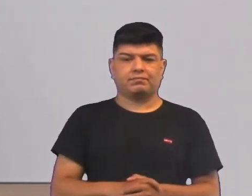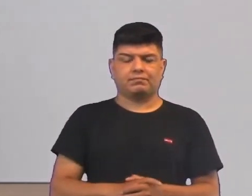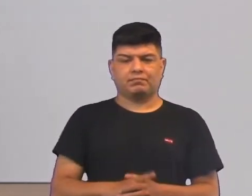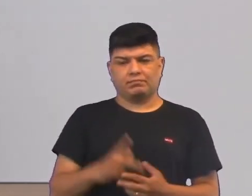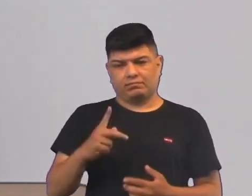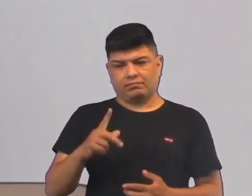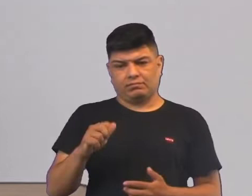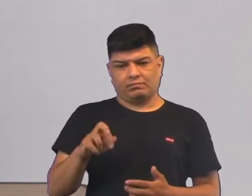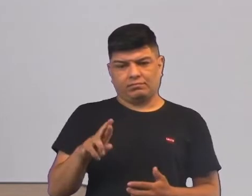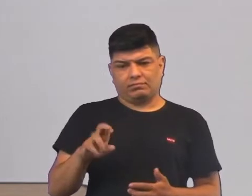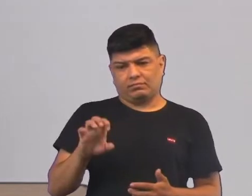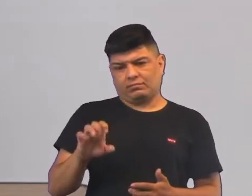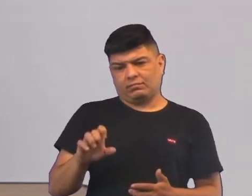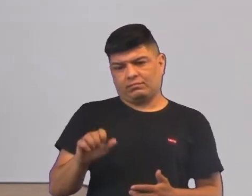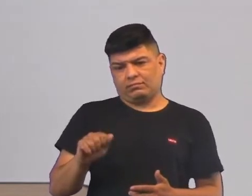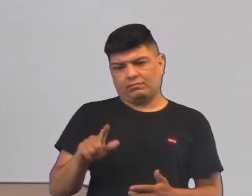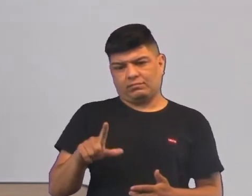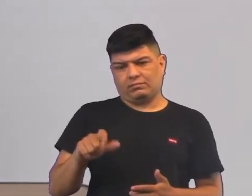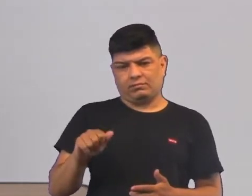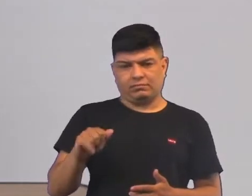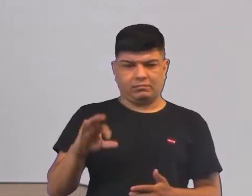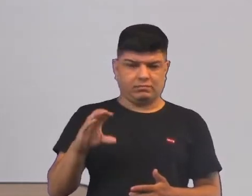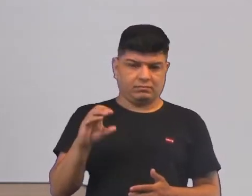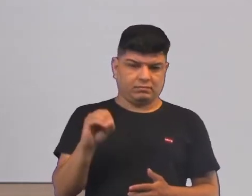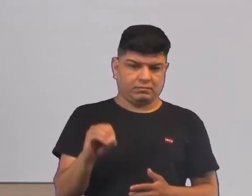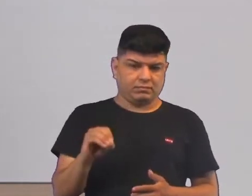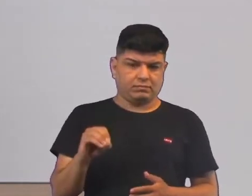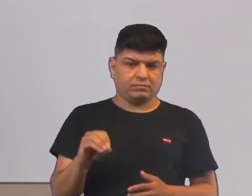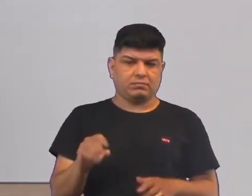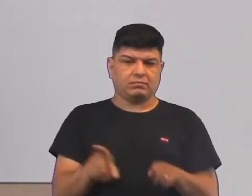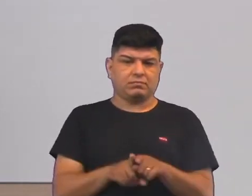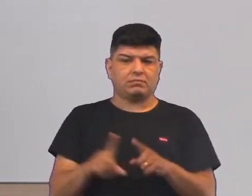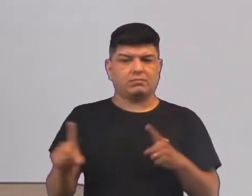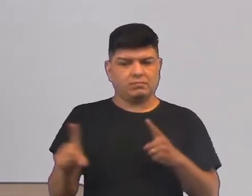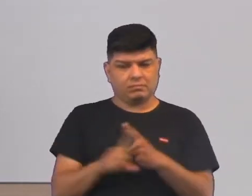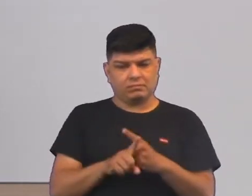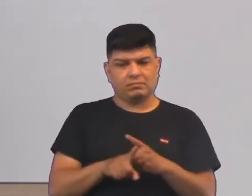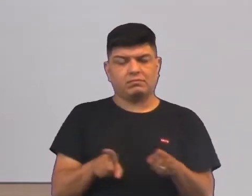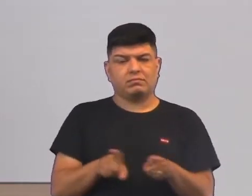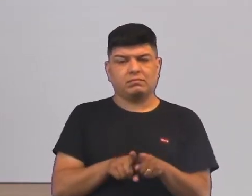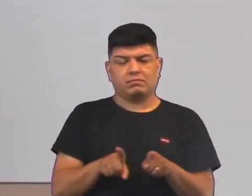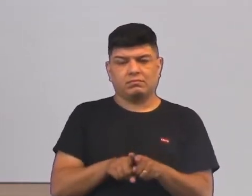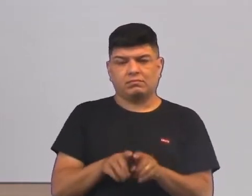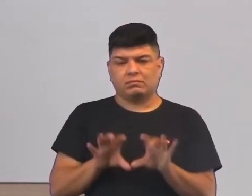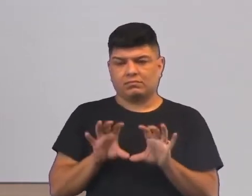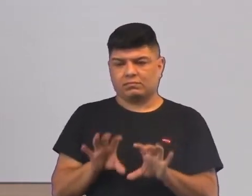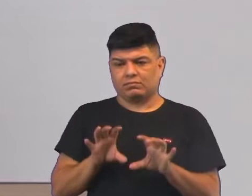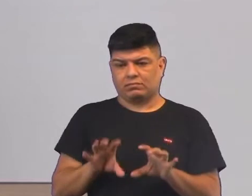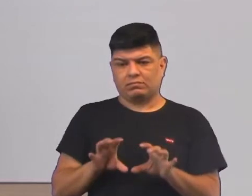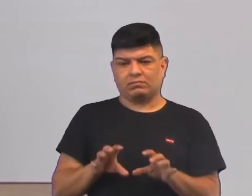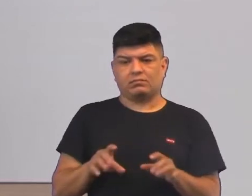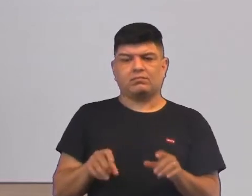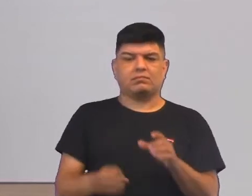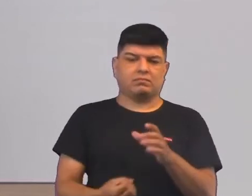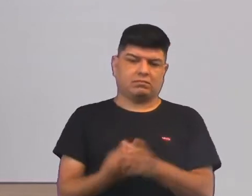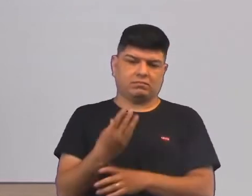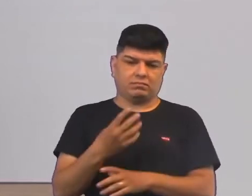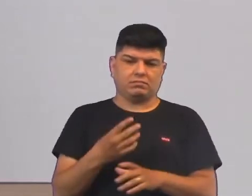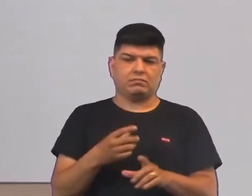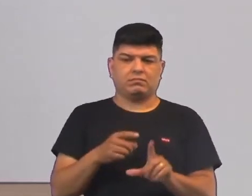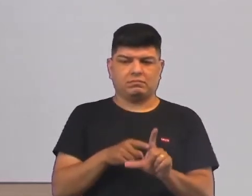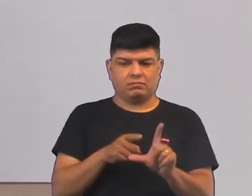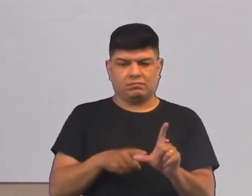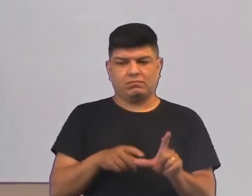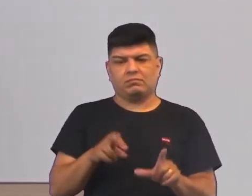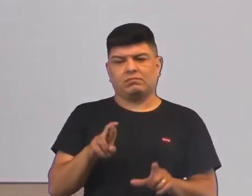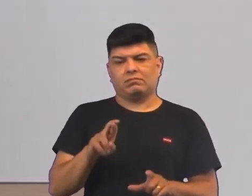quando as retas, elas andam uma ao lado da outra. E perpendicular, elas se cruzam. Mas nesse cruzamento, elas também formam um ângulo